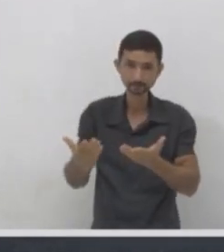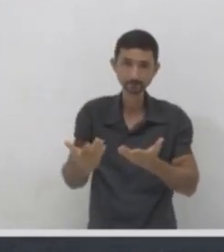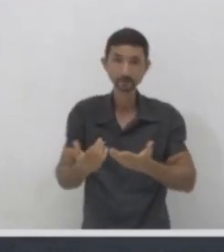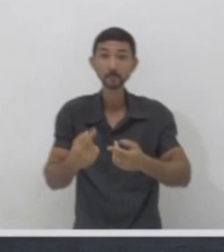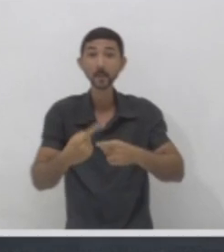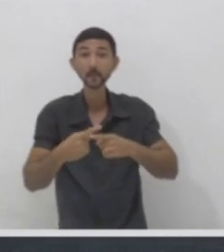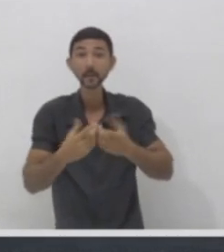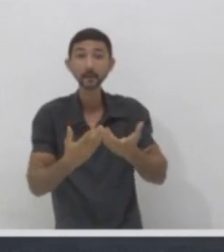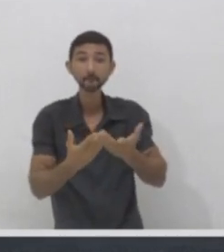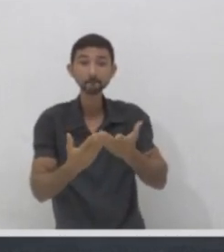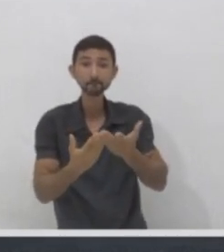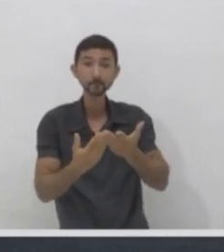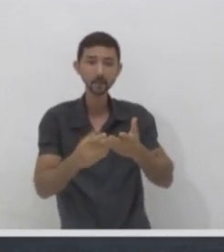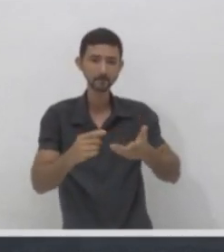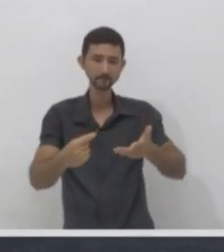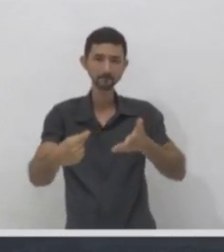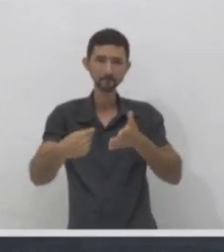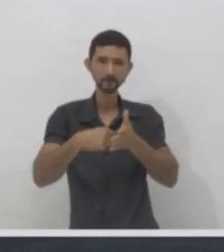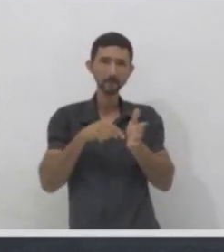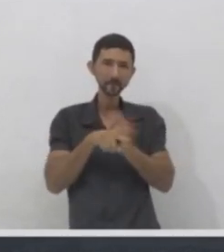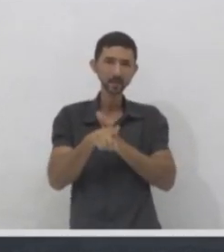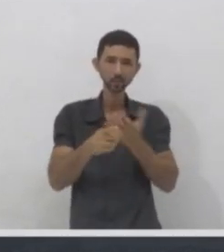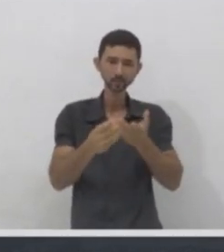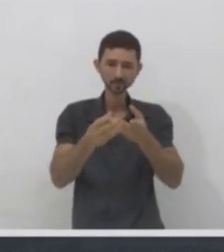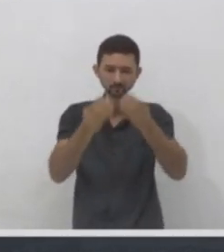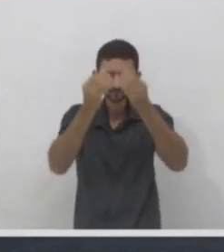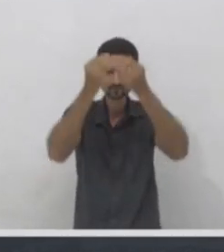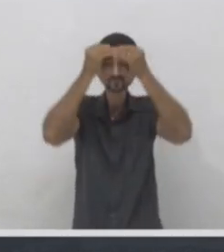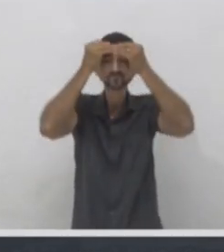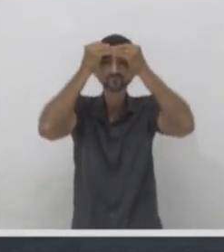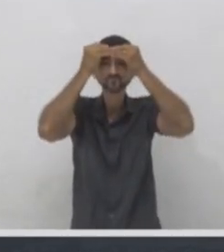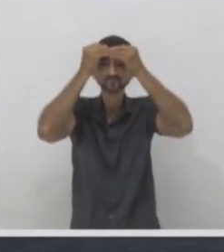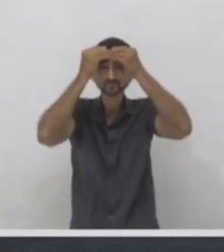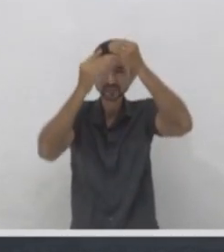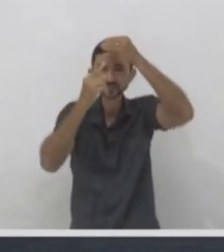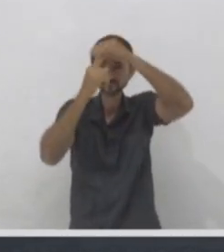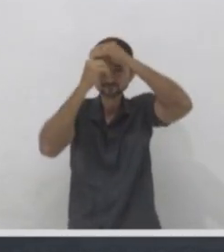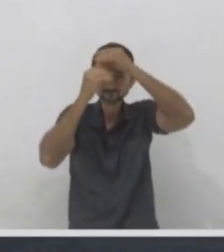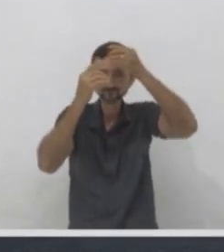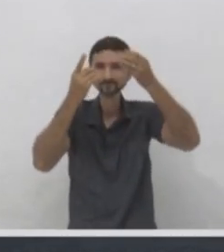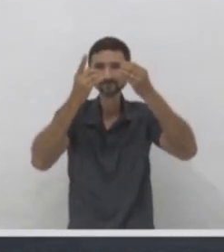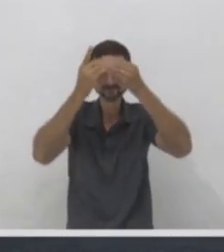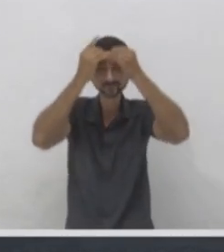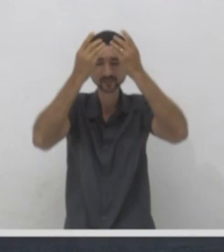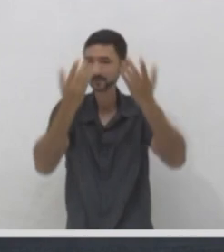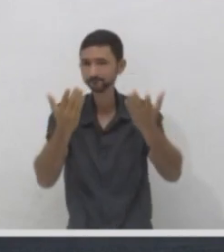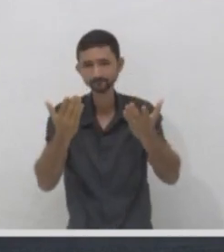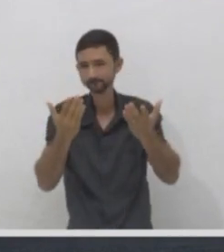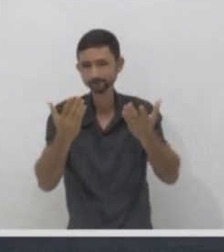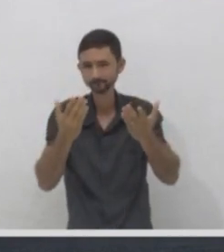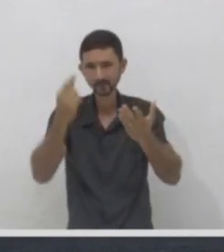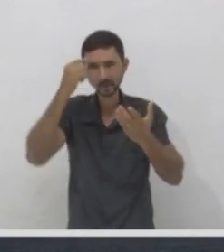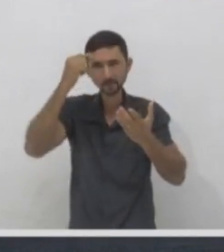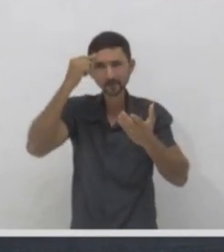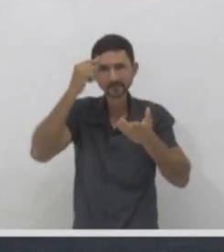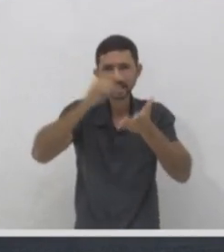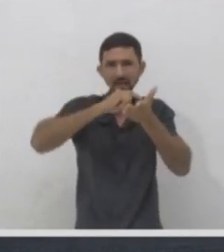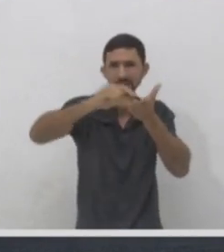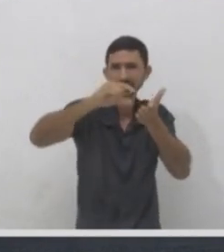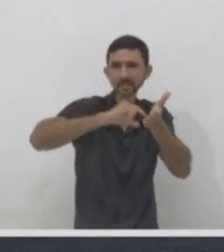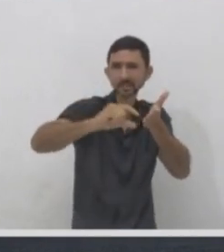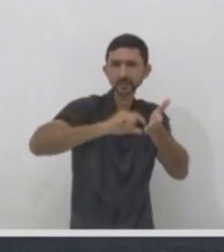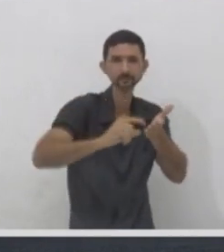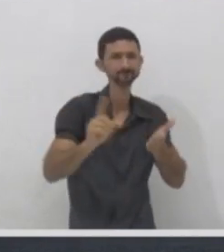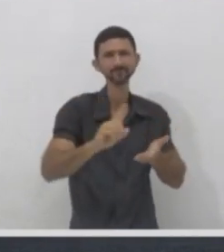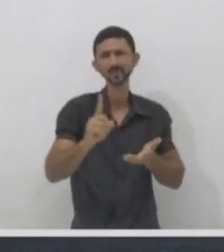essa pergunta limita a sua criatividade. Você não precisa pensar em quantas linhas. Você precisa apenas